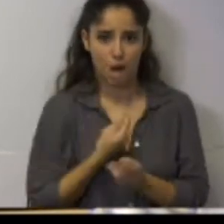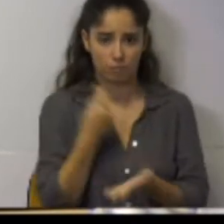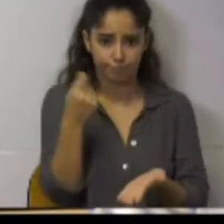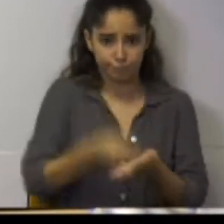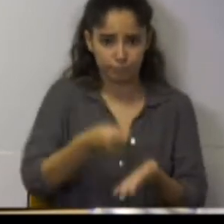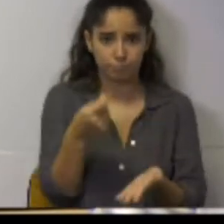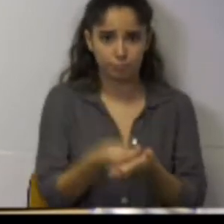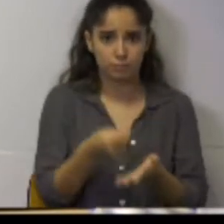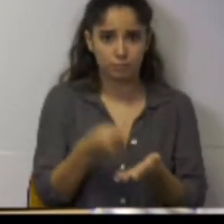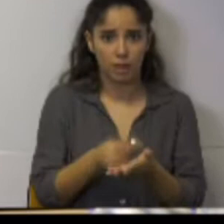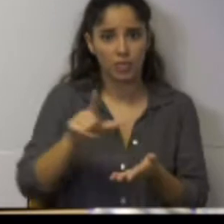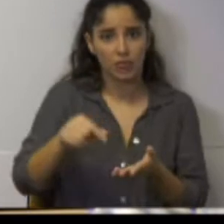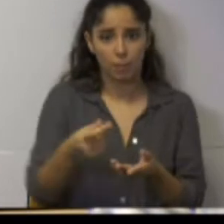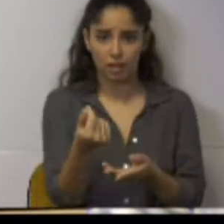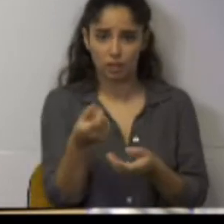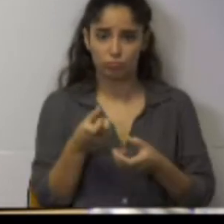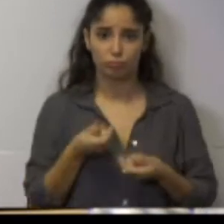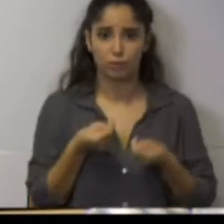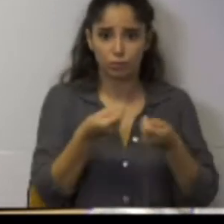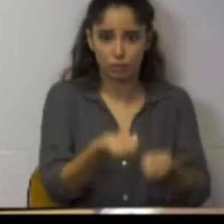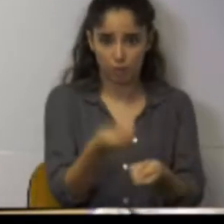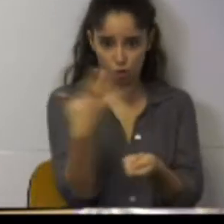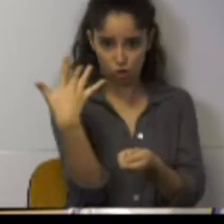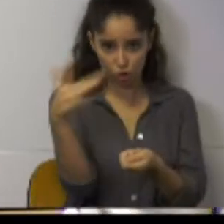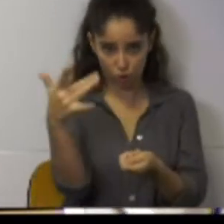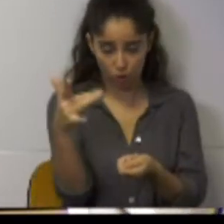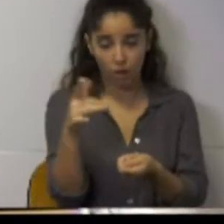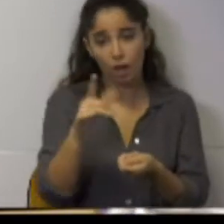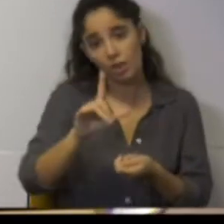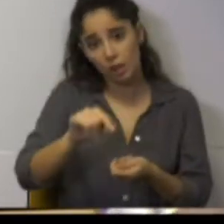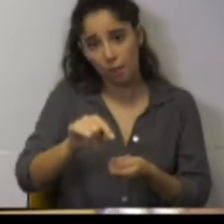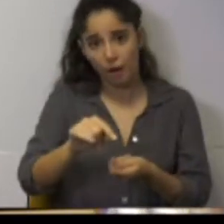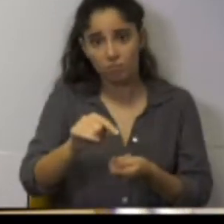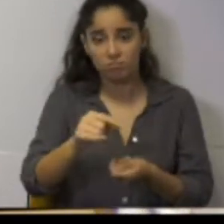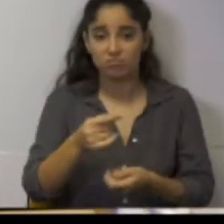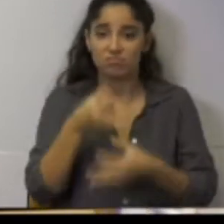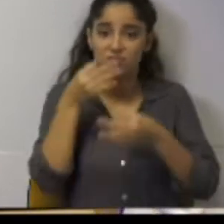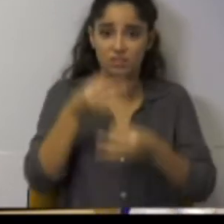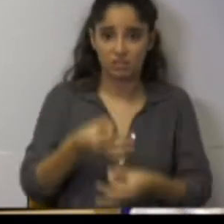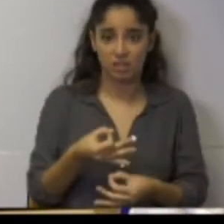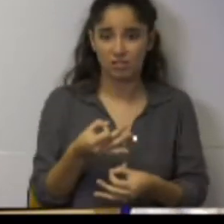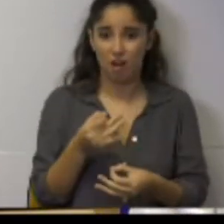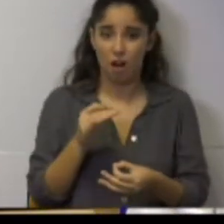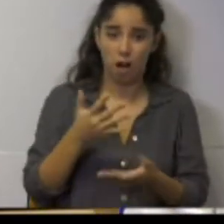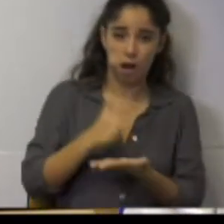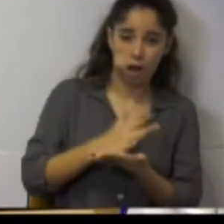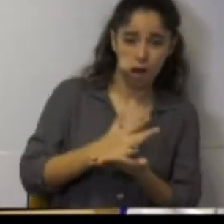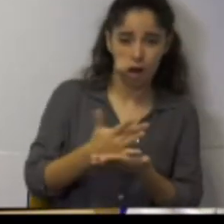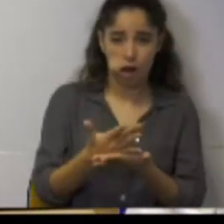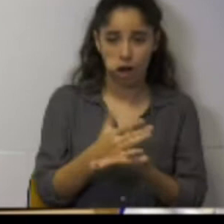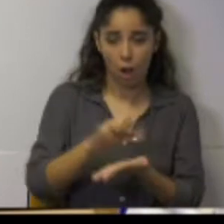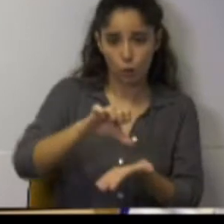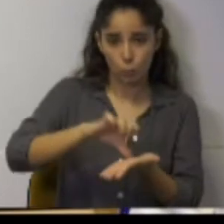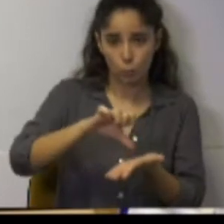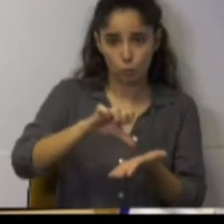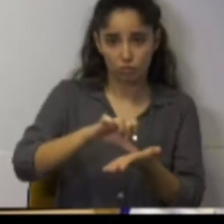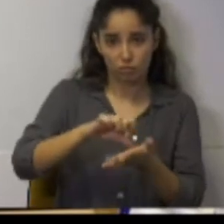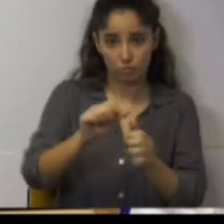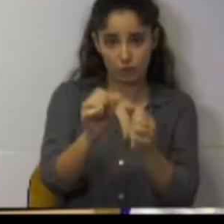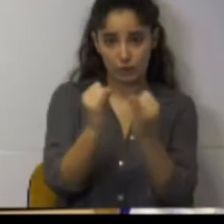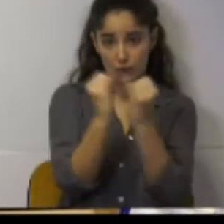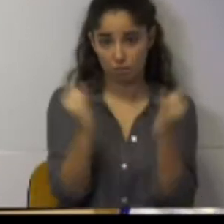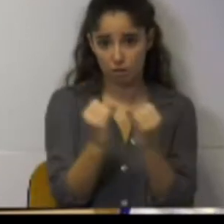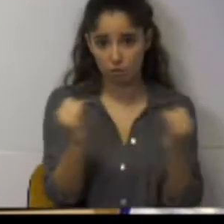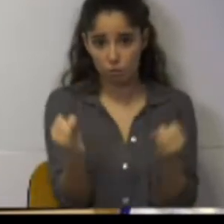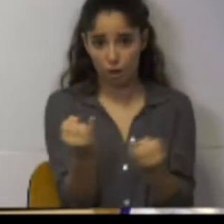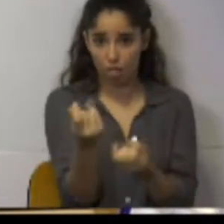dificuldade em captação de investimentos do exterior, bem como as incertezas sempre à volta do Centro Internacional de Negócios ou